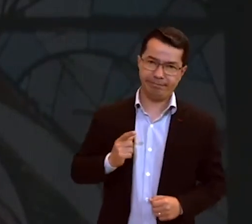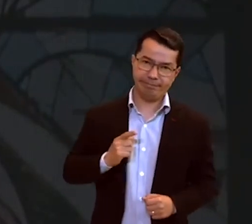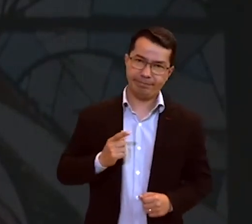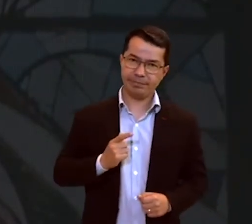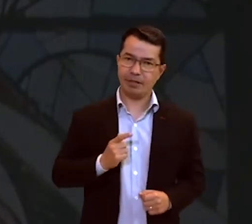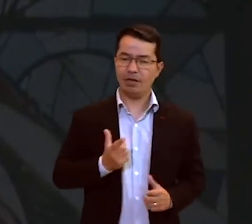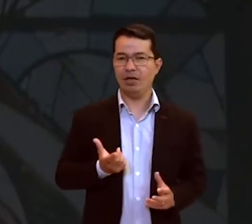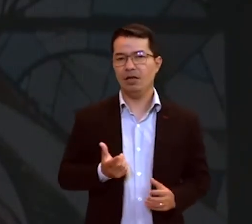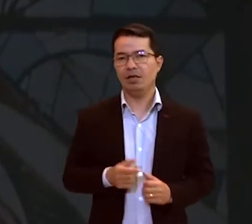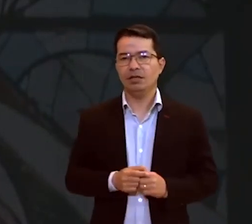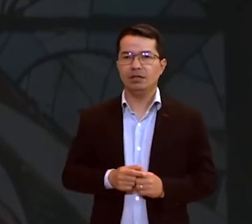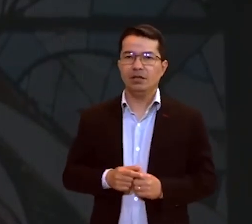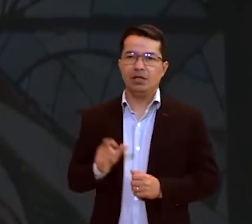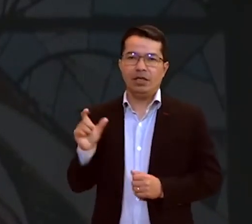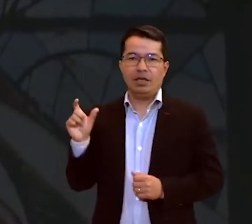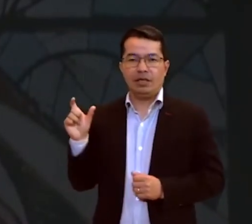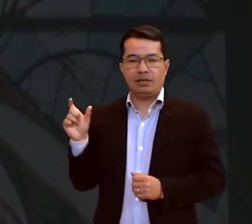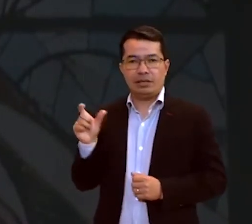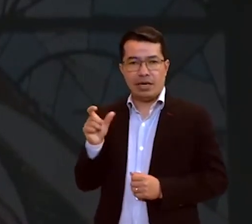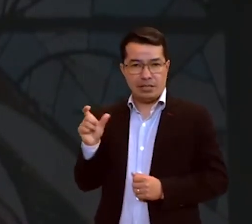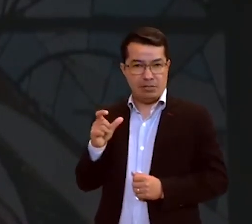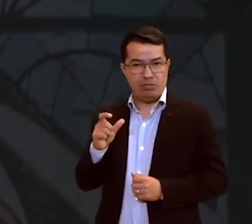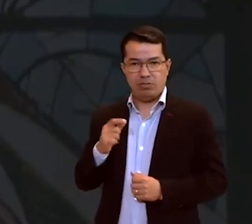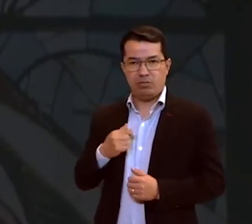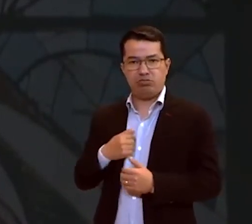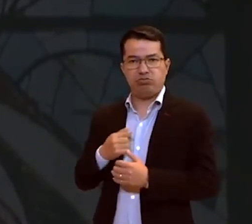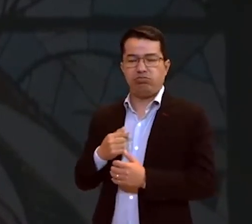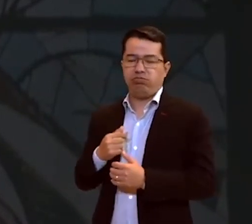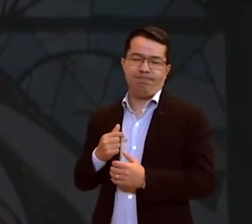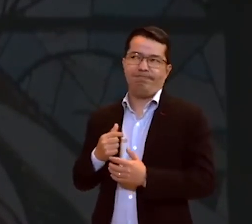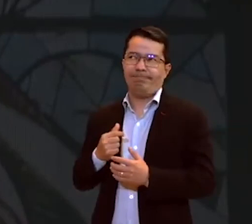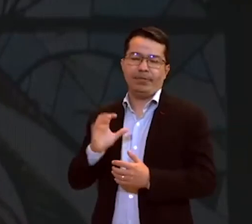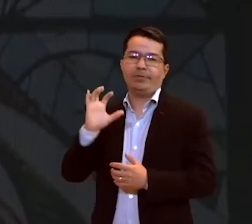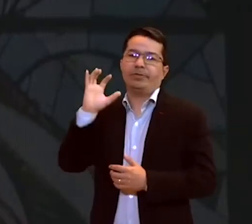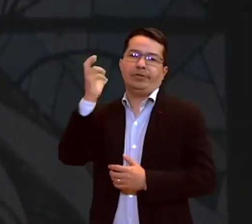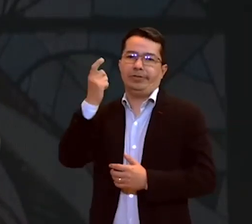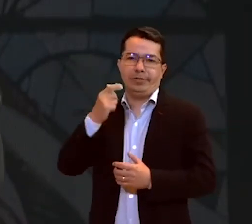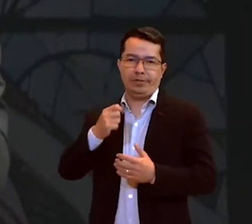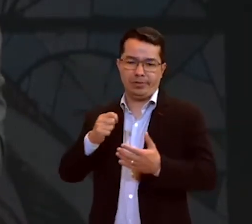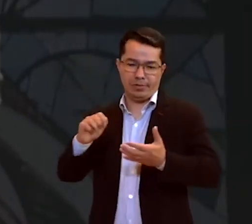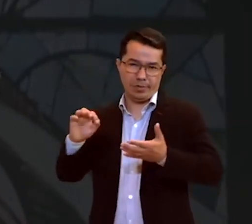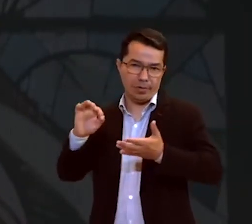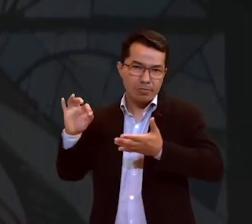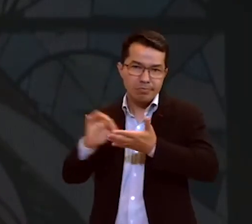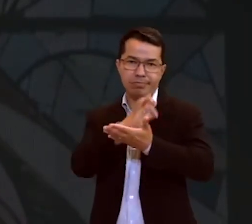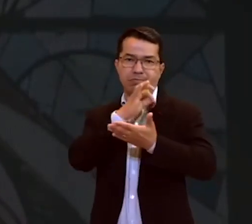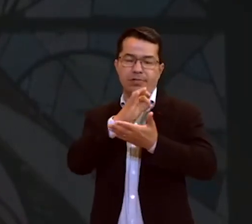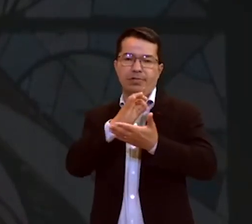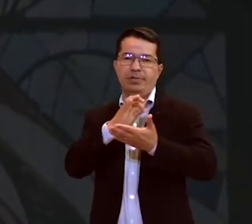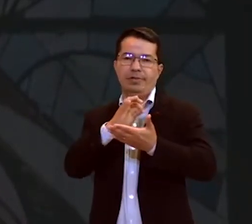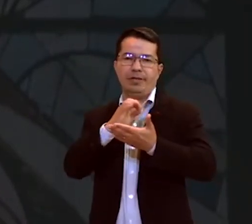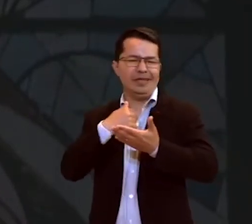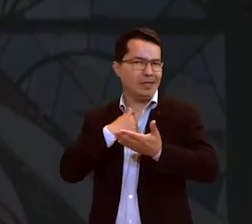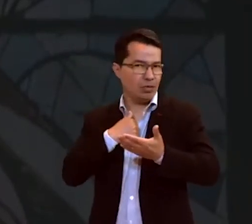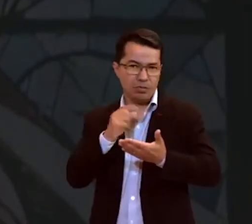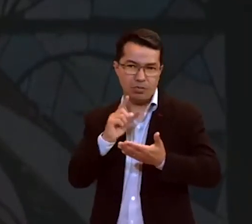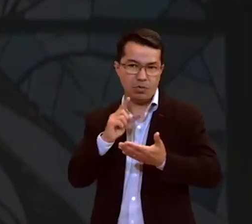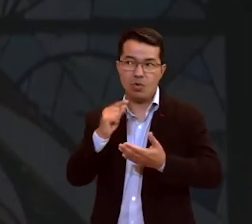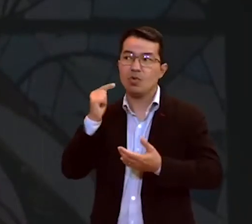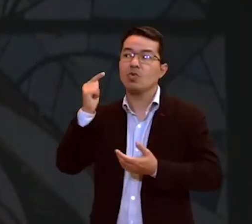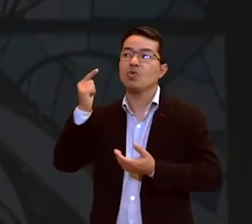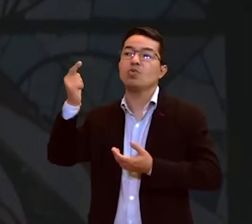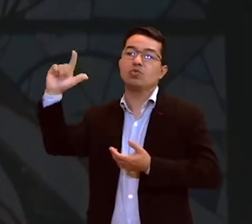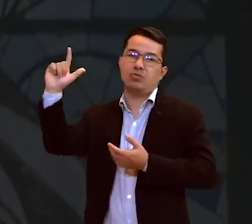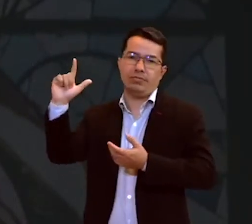me cobrando lá no cartão, lá um negócio que eu não tinha gasto, que eu não tinha feito contrato, nada. Eu falei, meu Deus, como é que é isso? Não, já está parcelado. Eu falei,